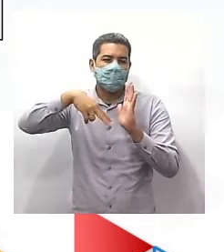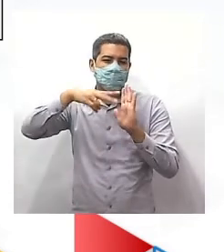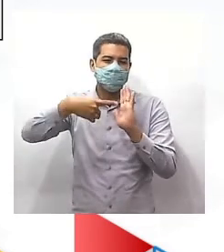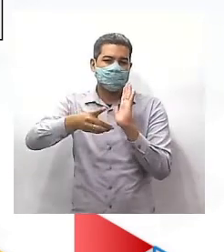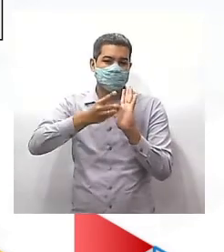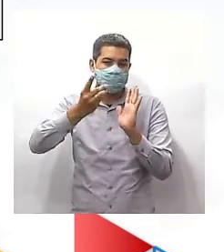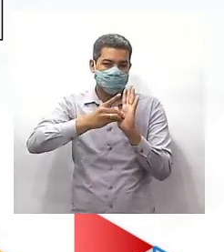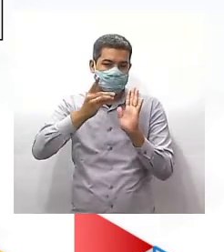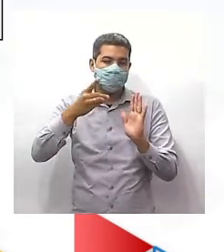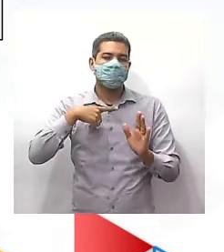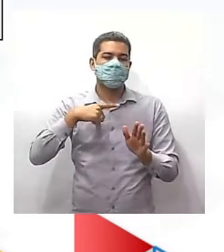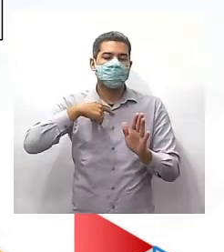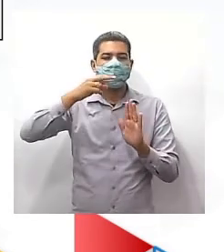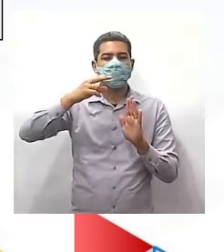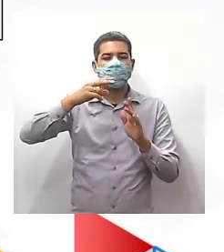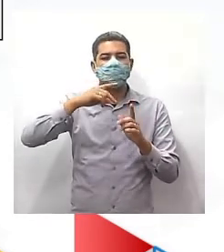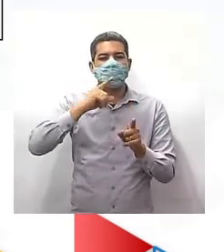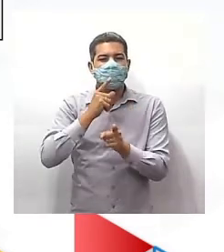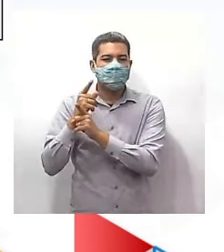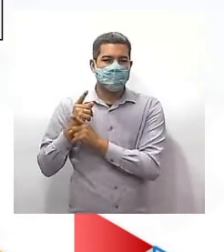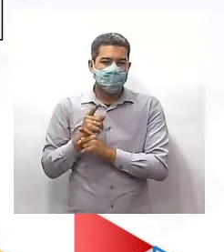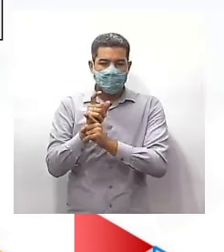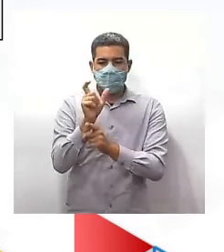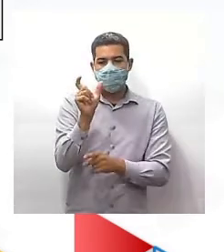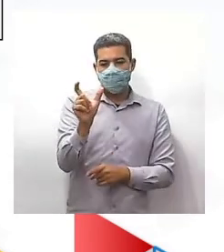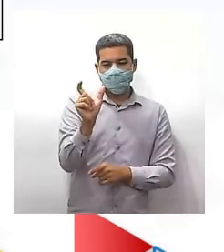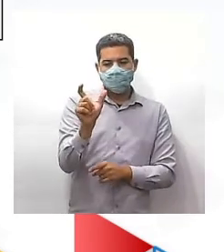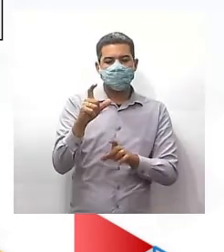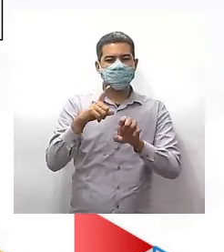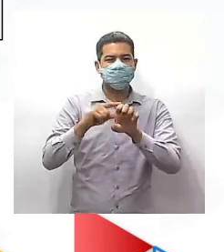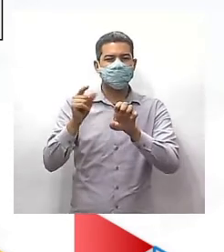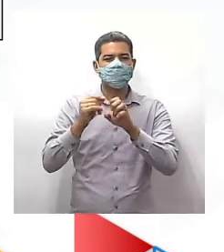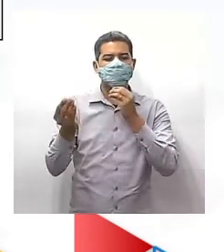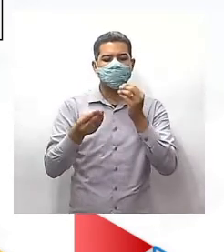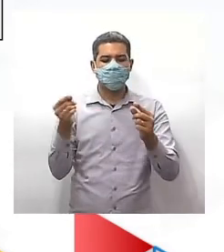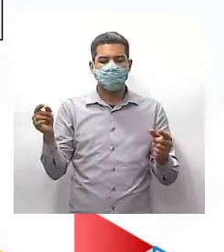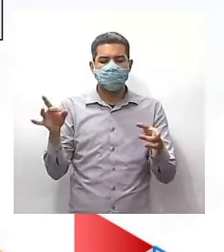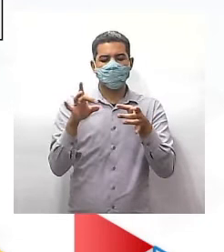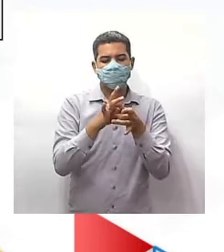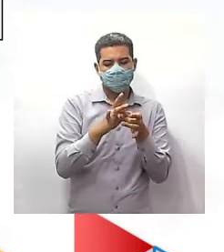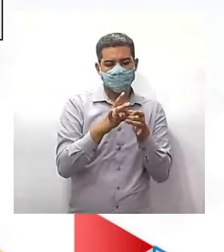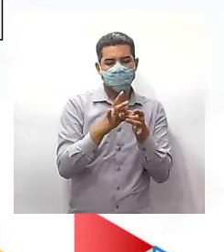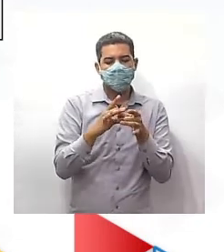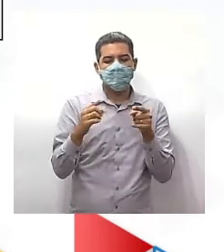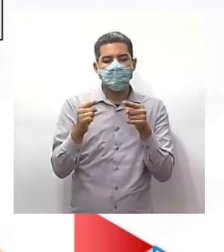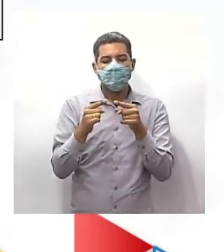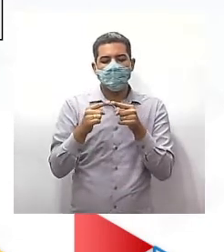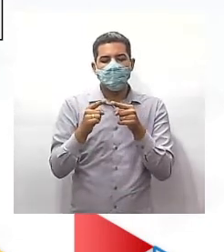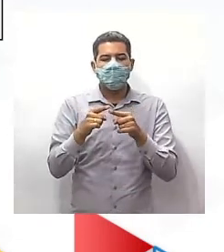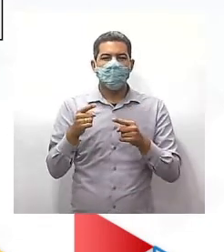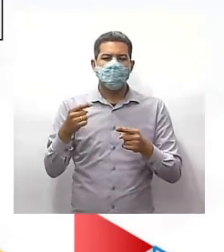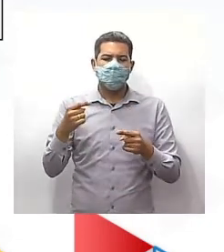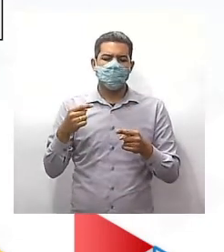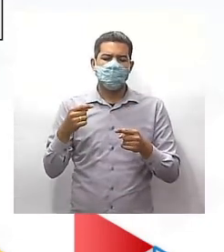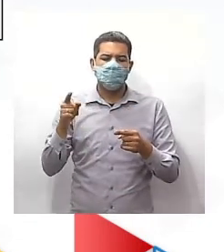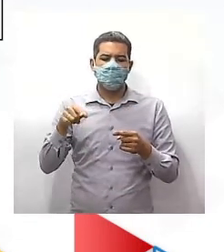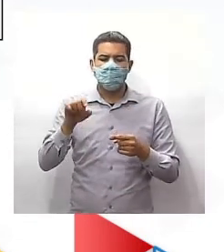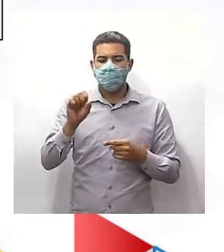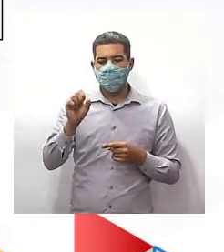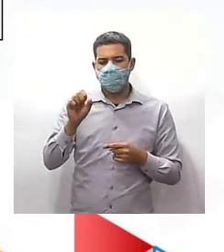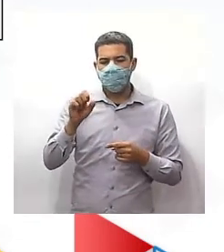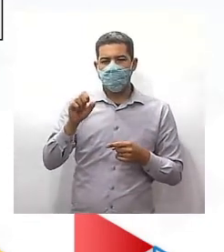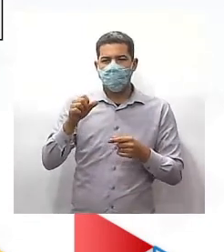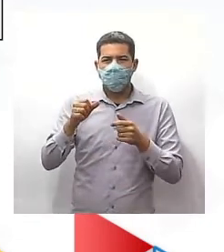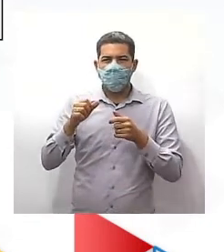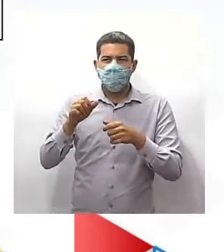nós vamos encontrar a palavra estatística presa à situação de status, ou seja, estado